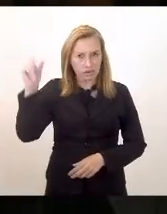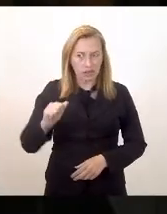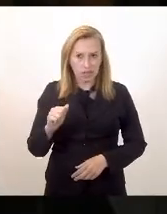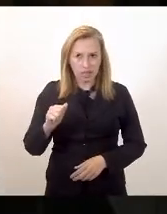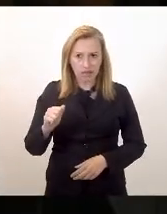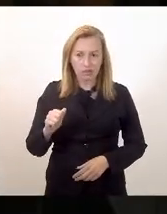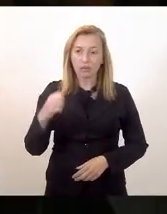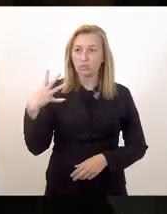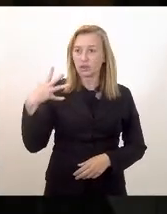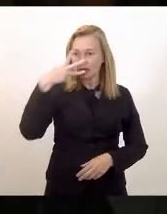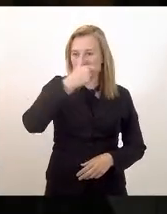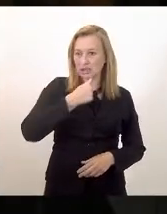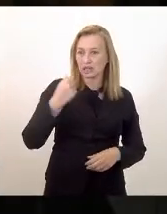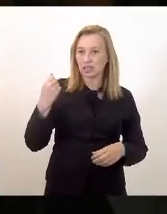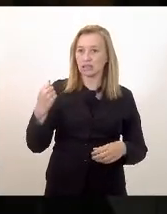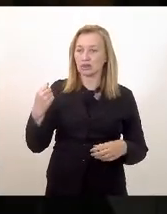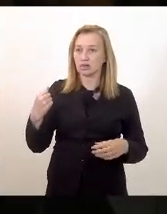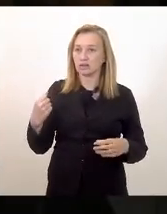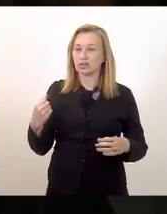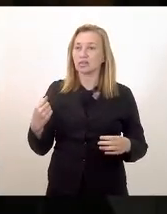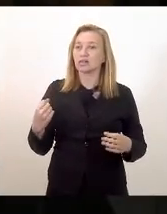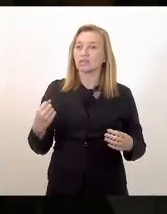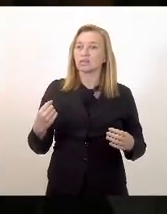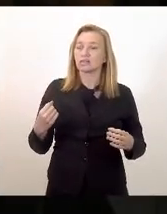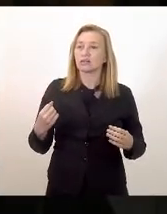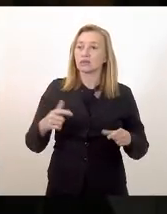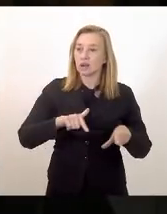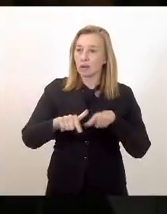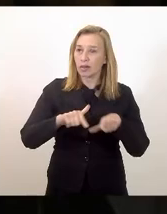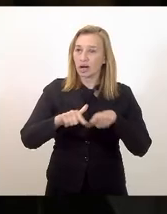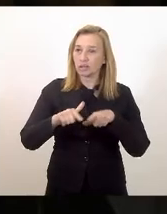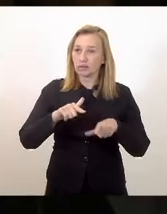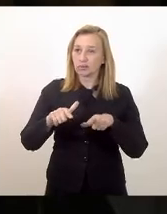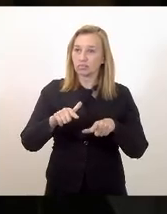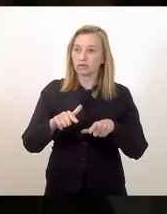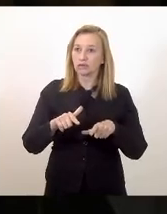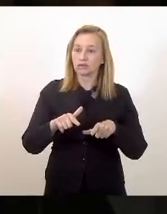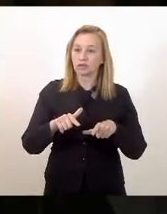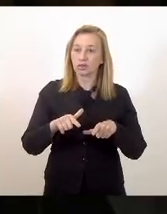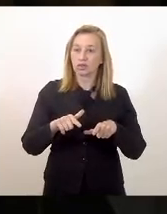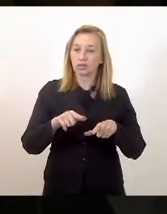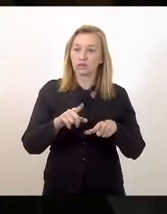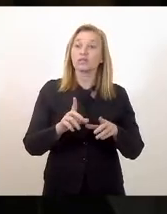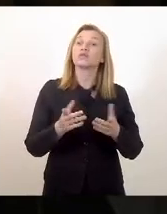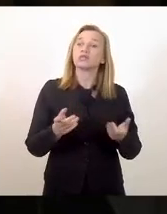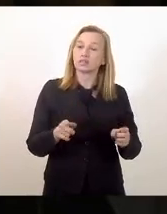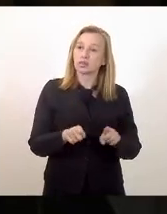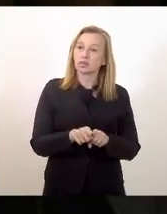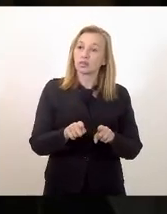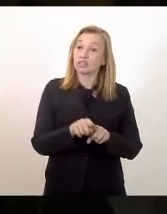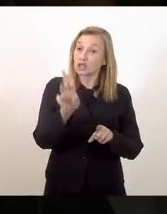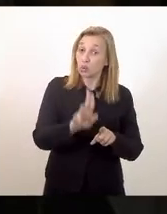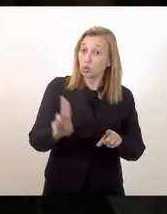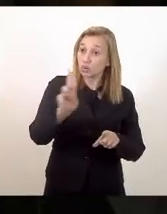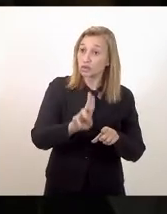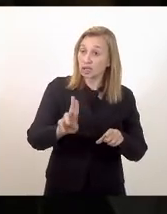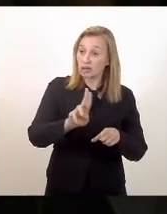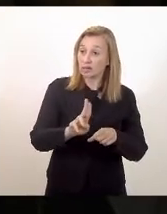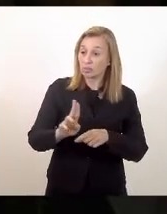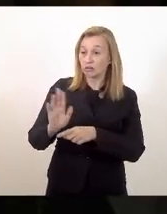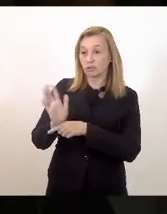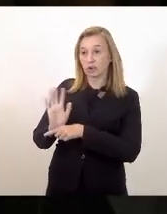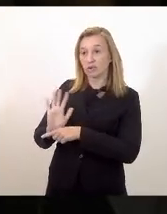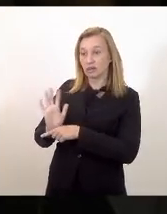numa linda obra, que inclusive vai ser objeto de um roteiro cinematográfico, que parece que até